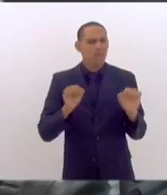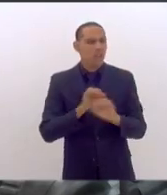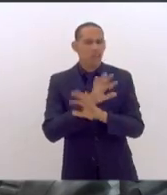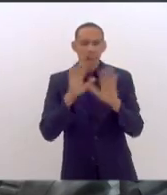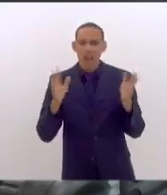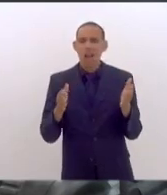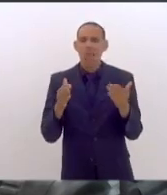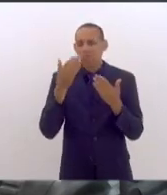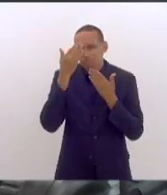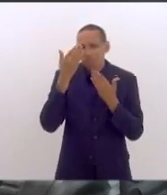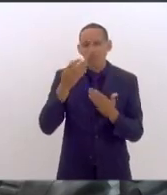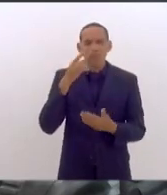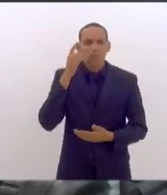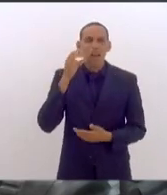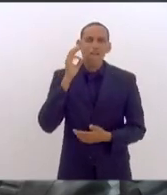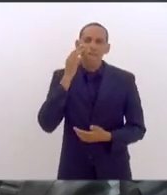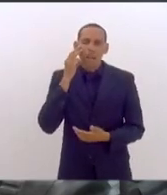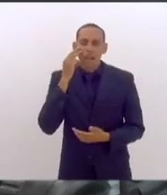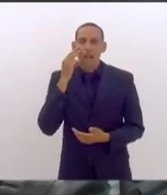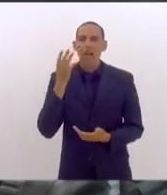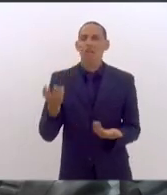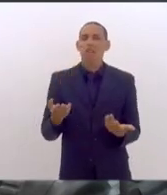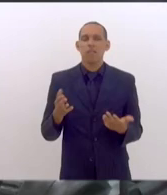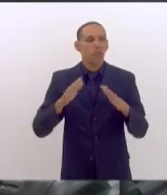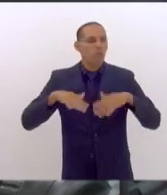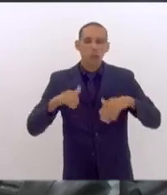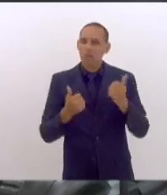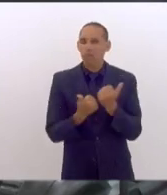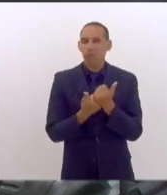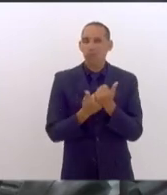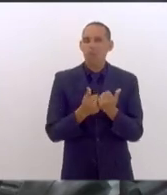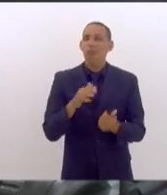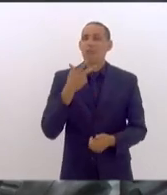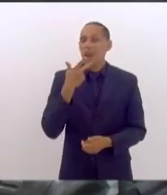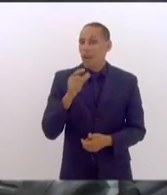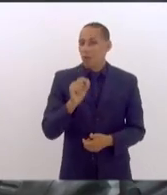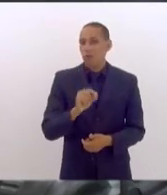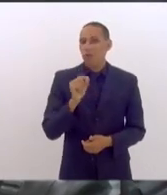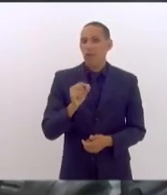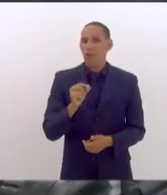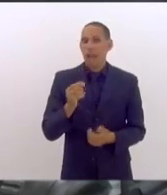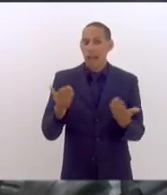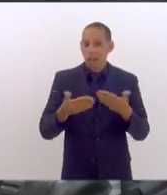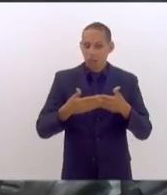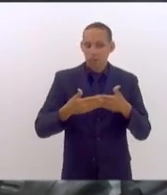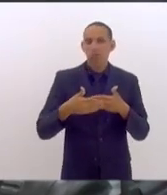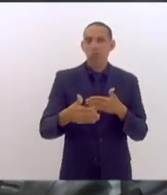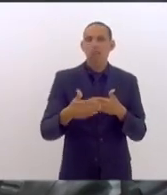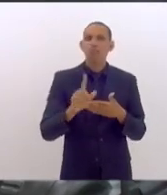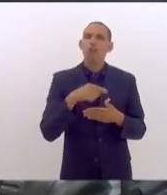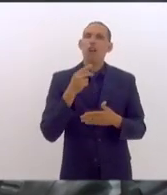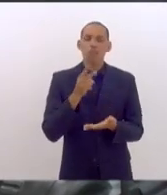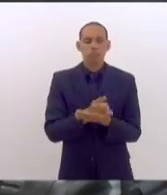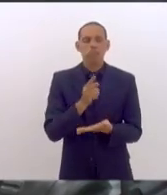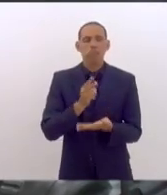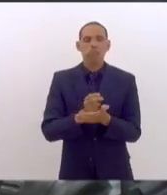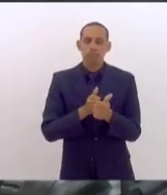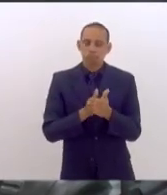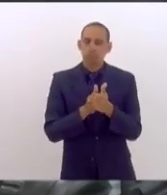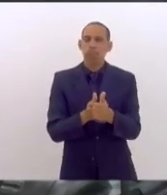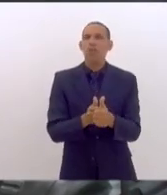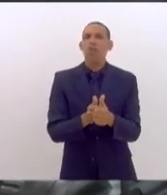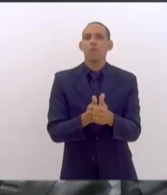clara o resultado até que recebeu a colaboração de todos mas dizer que daqui para frente nós temos que continuar acompanhando